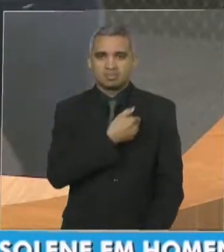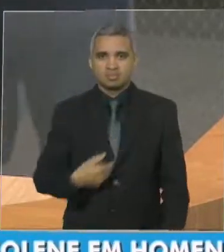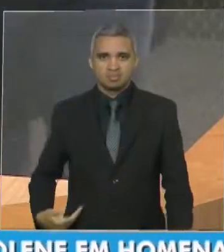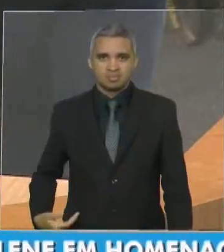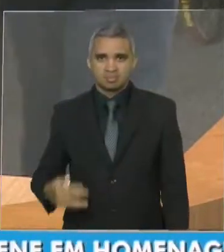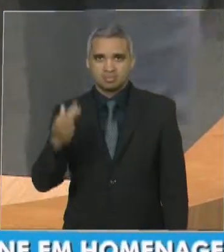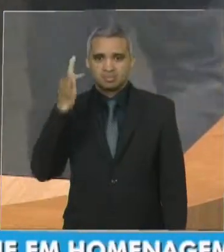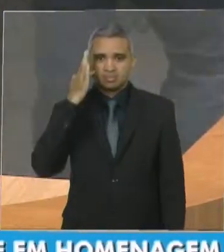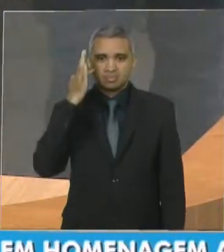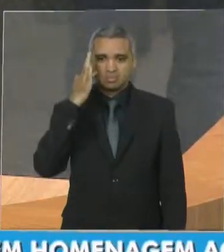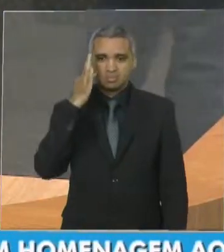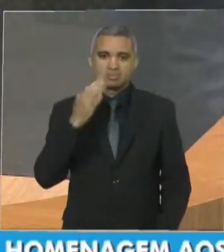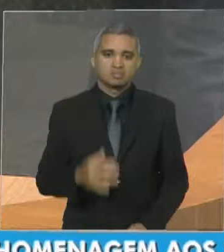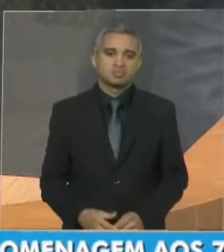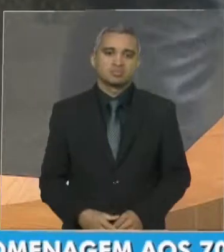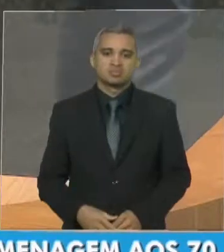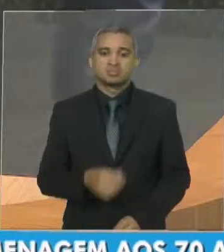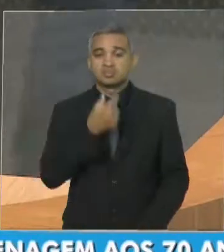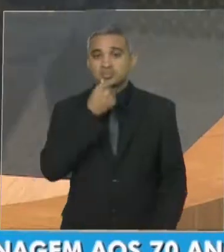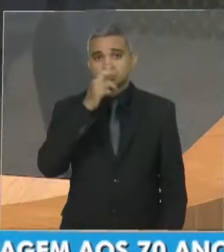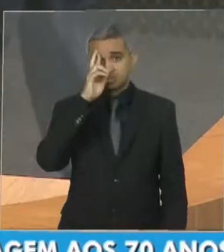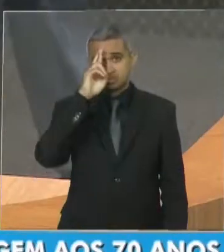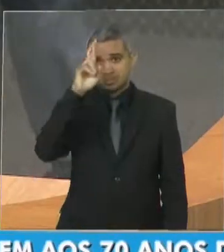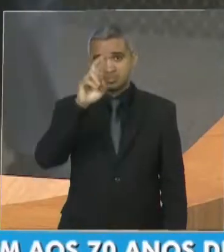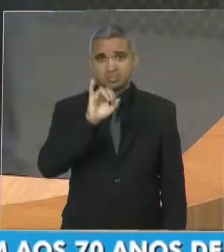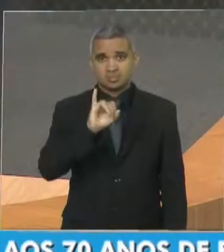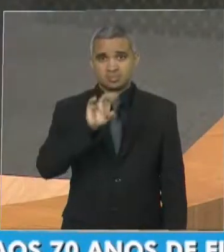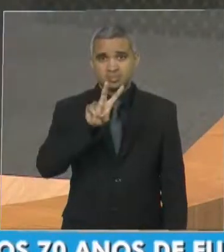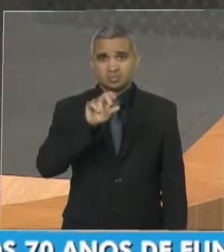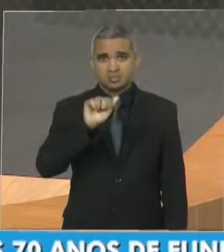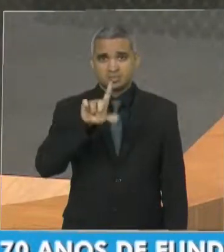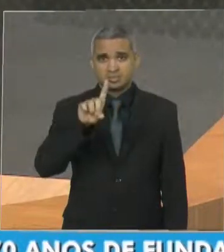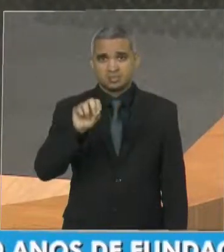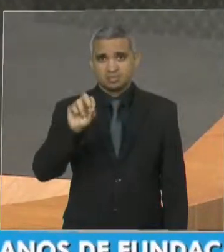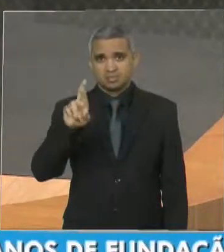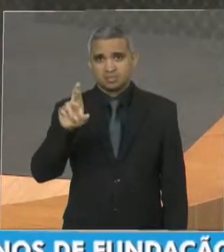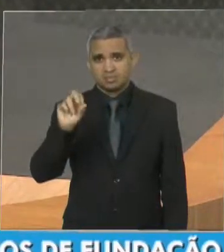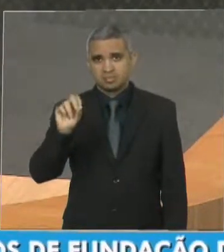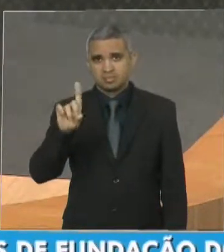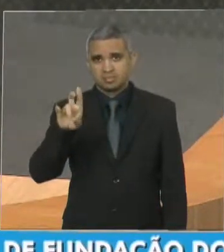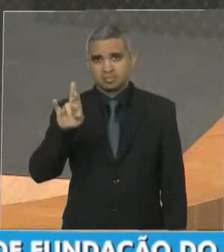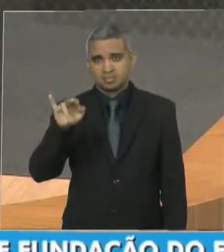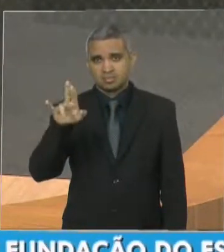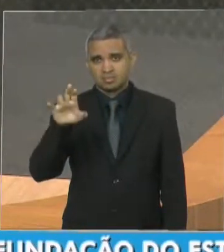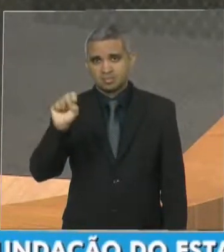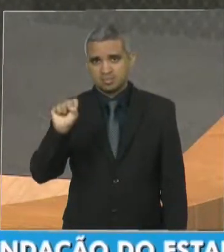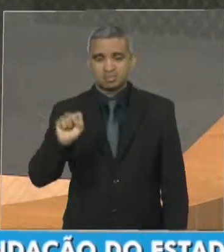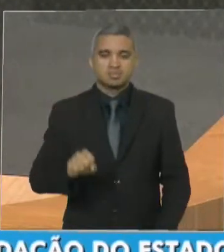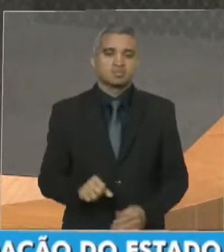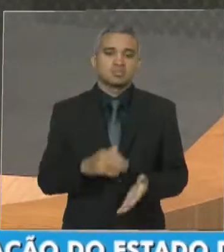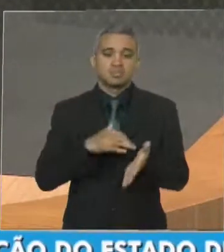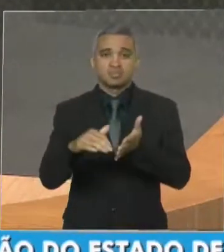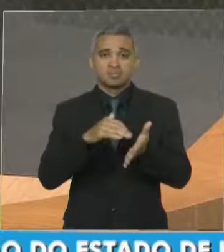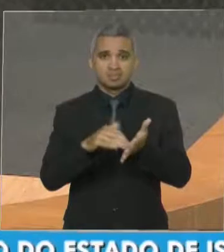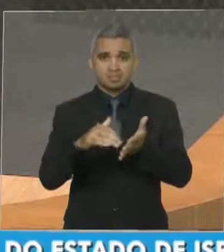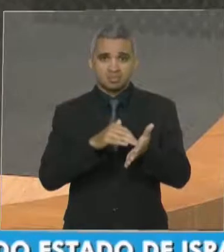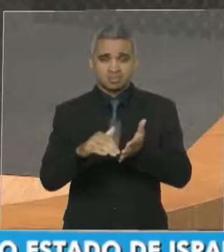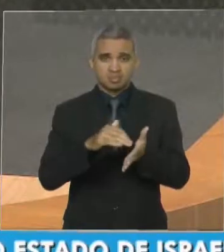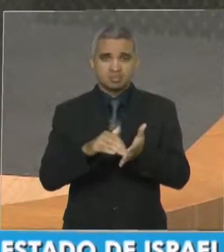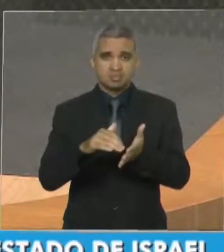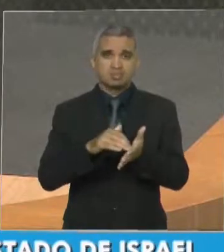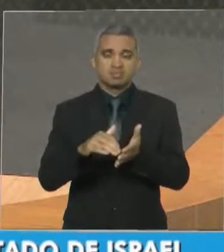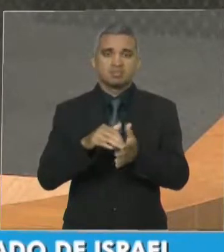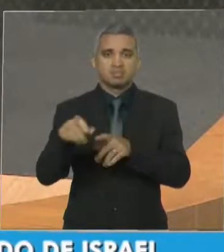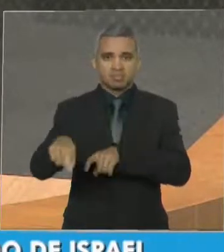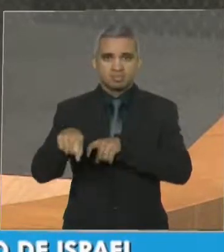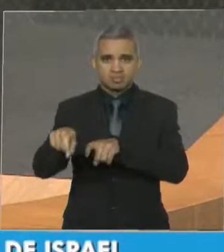Dino. Excelentíssimo senhor Ivaldo Rodrigues, secretário municipal de Agricultura, Pesca e Abastecimento, nesse